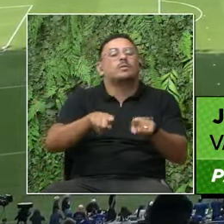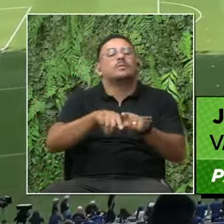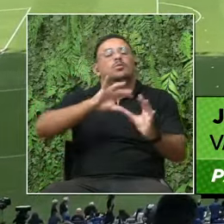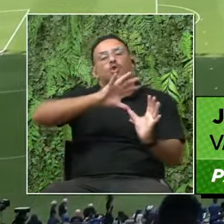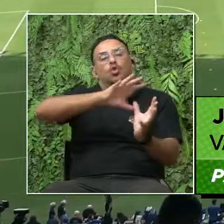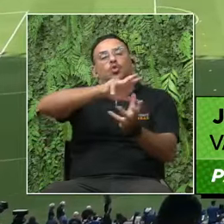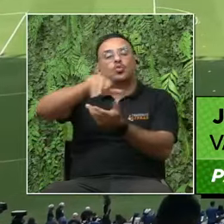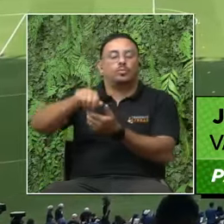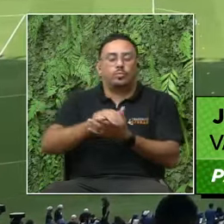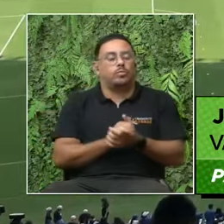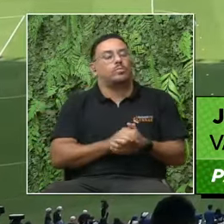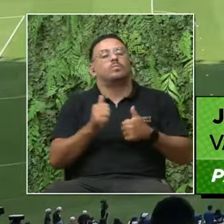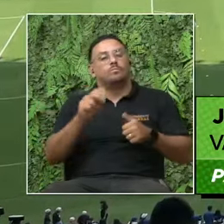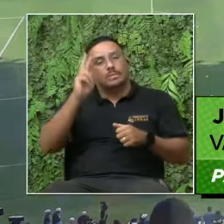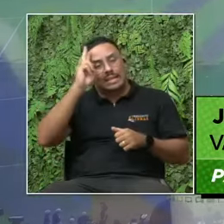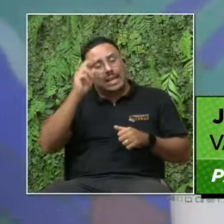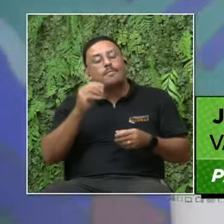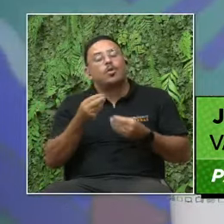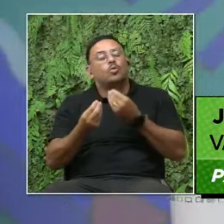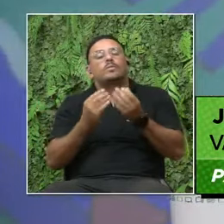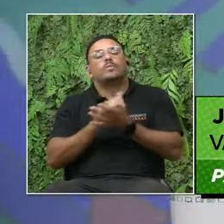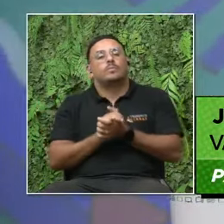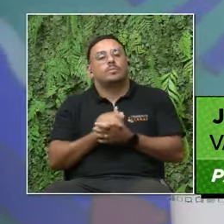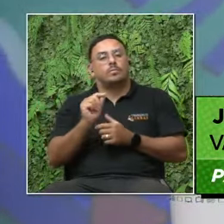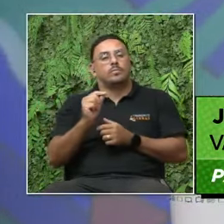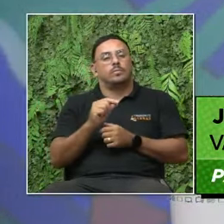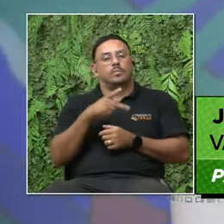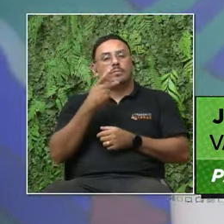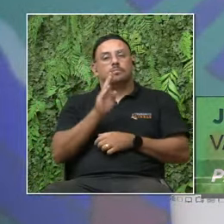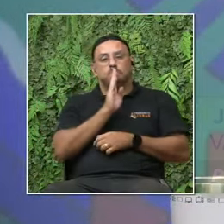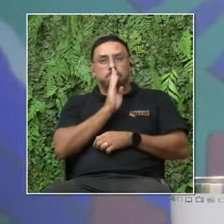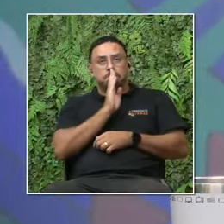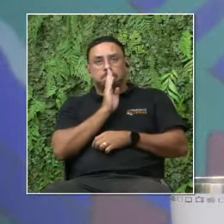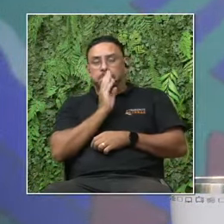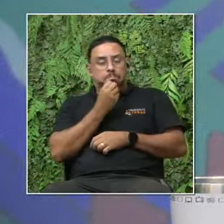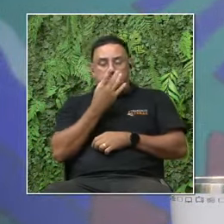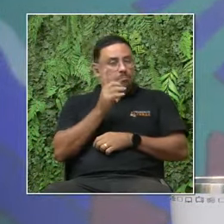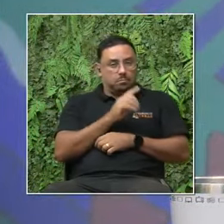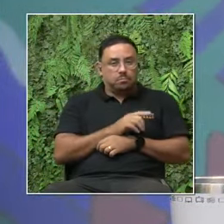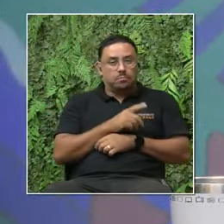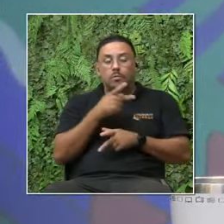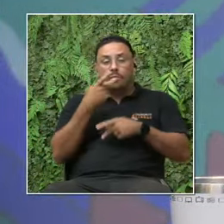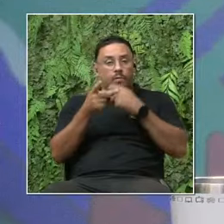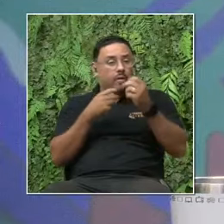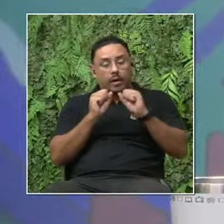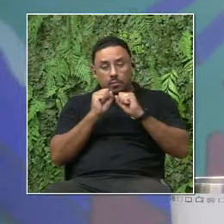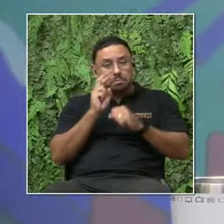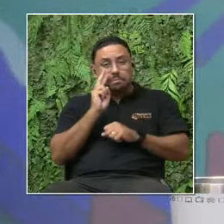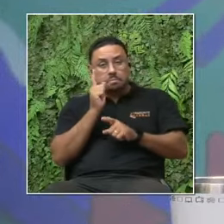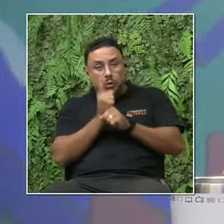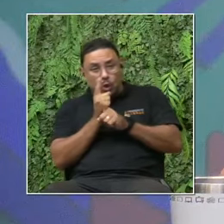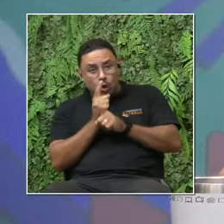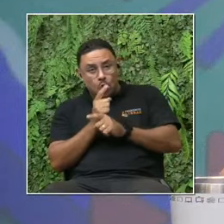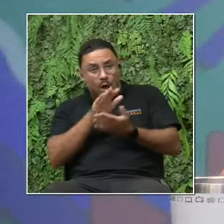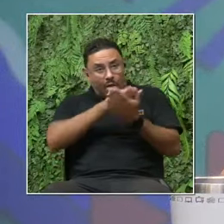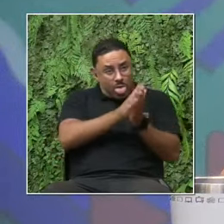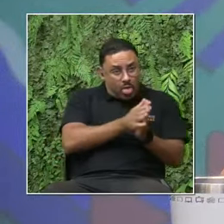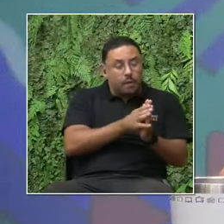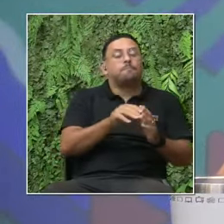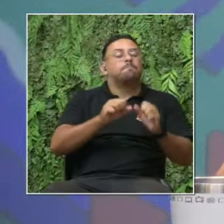deu no mundo Lembrando que aquela coisa né quem cala consente então não se cale diante disso